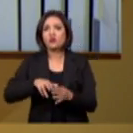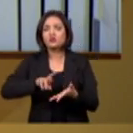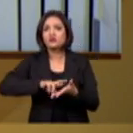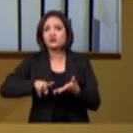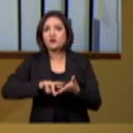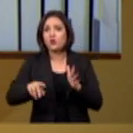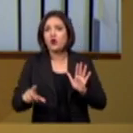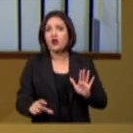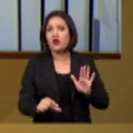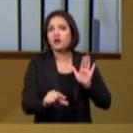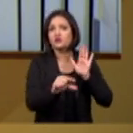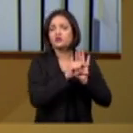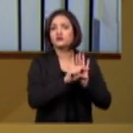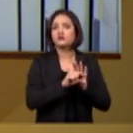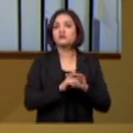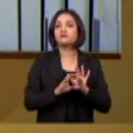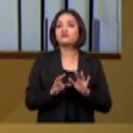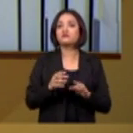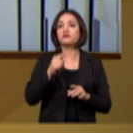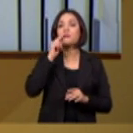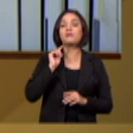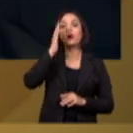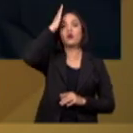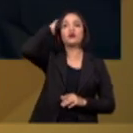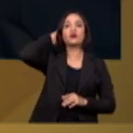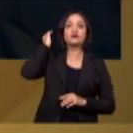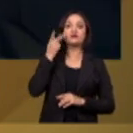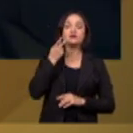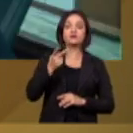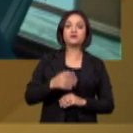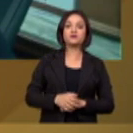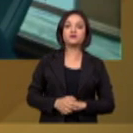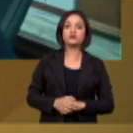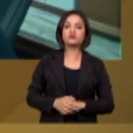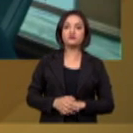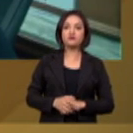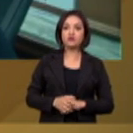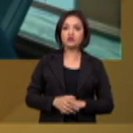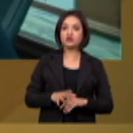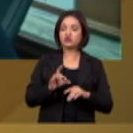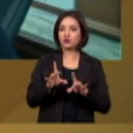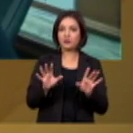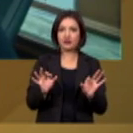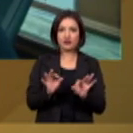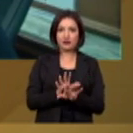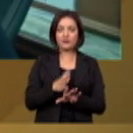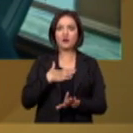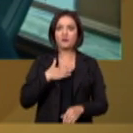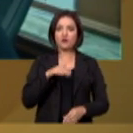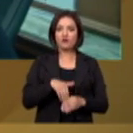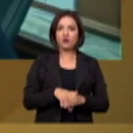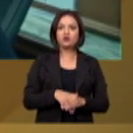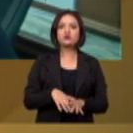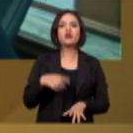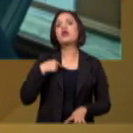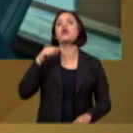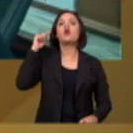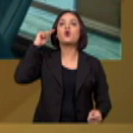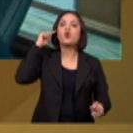sombra marrom para dar o meu presidente não